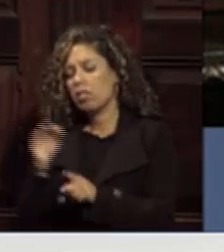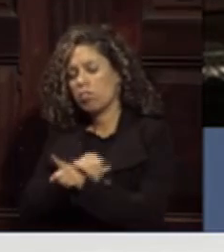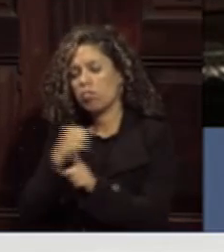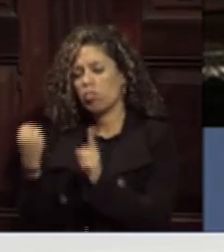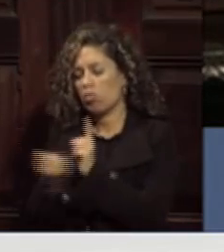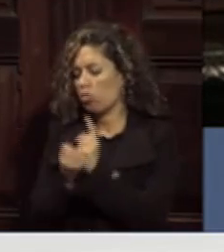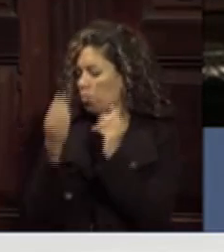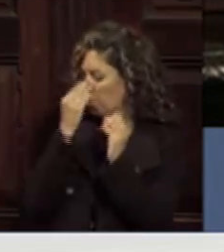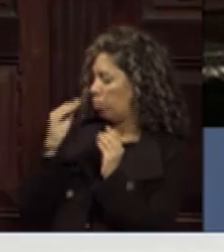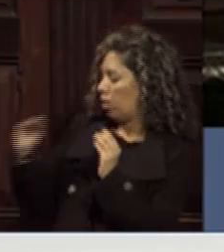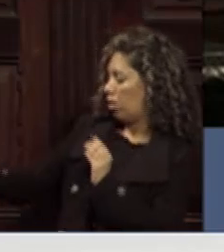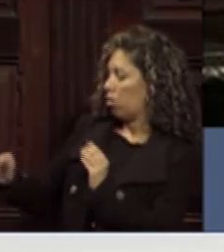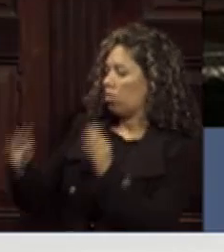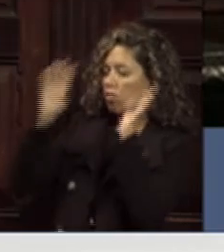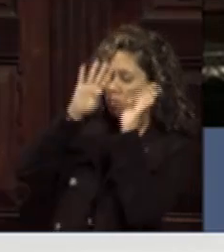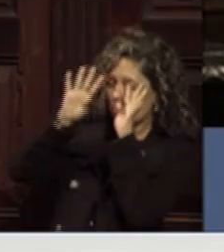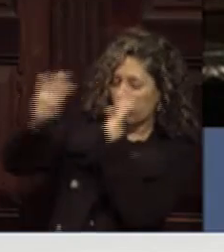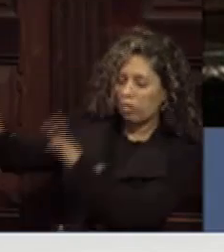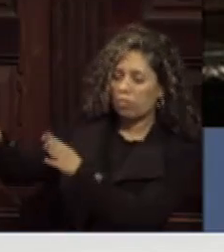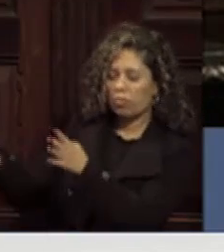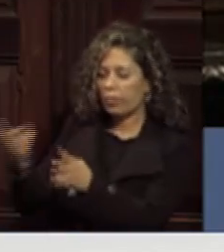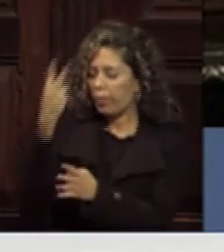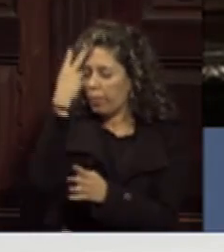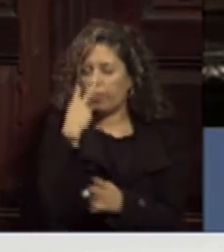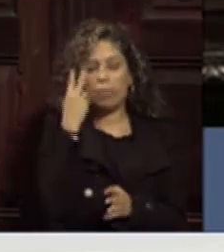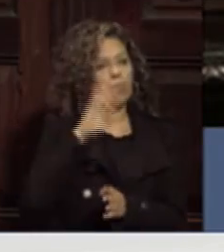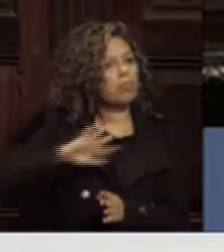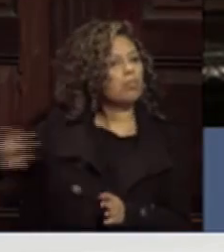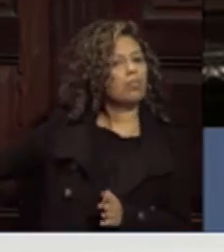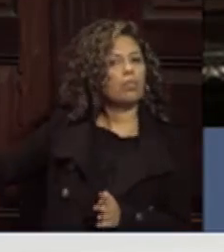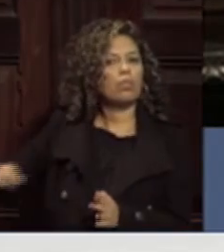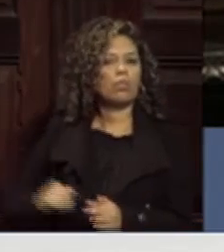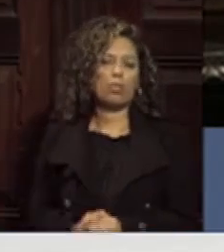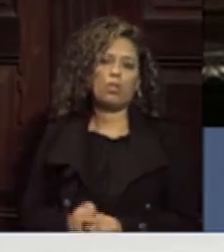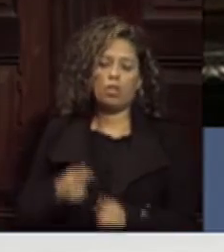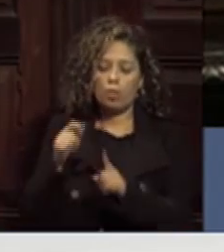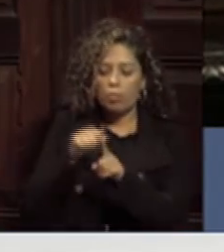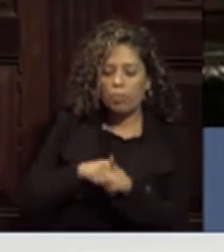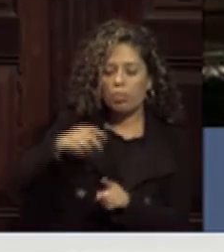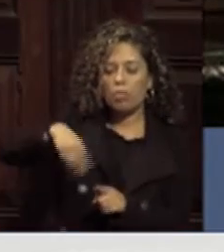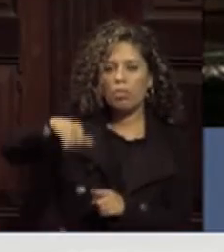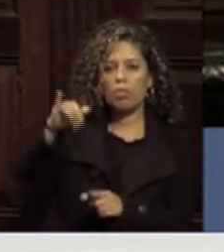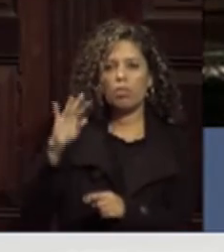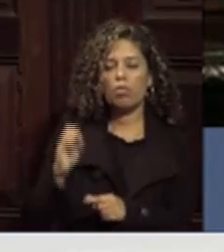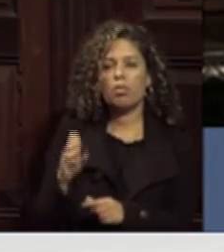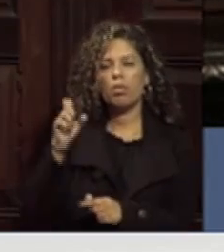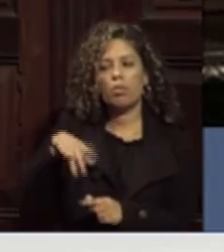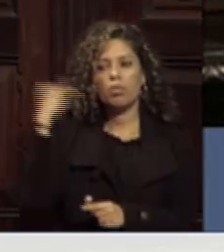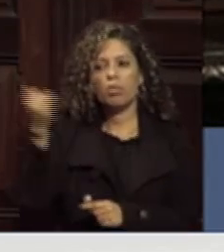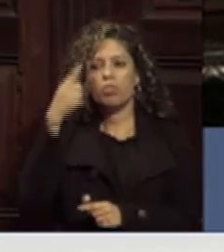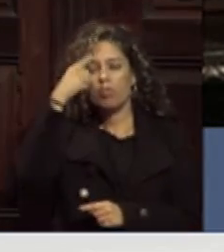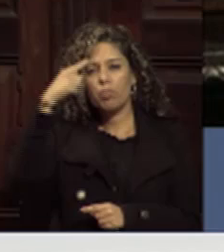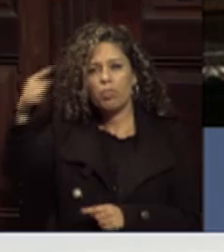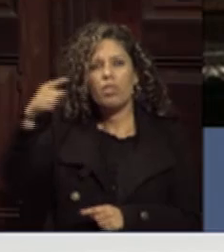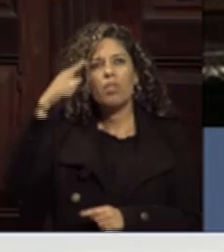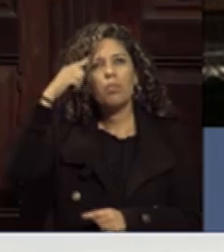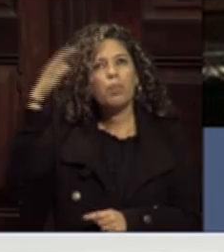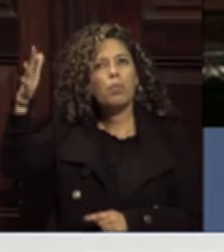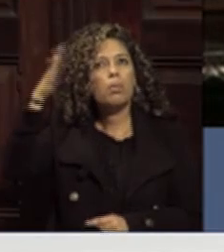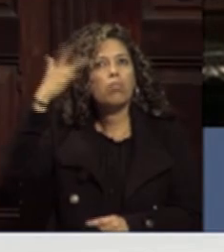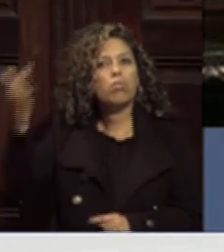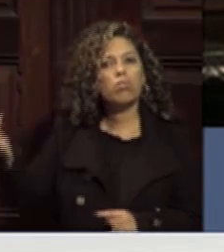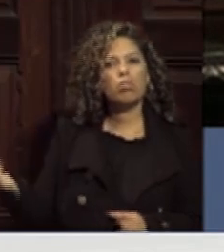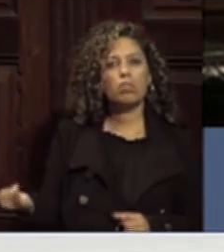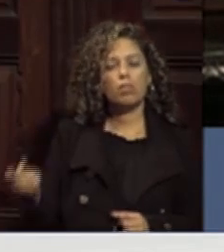sociedade. Esse mês é um mês onde nós precisamos fazer sempre um grande movimento para mostrar